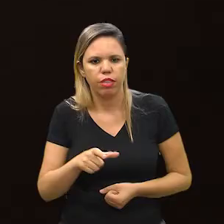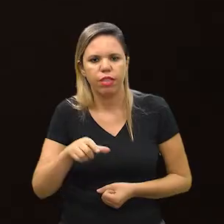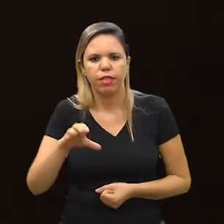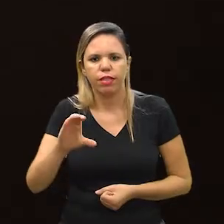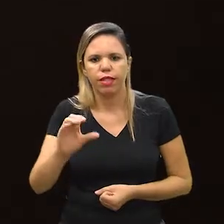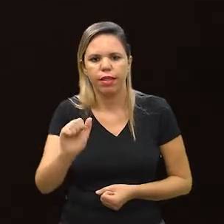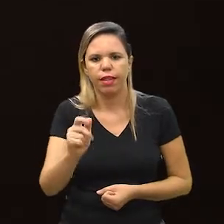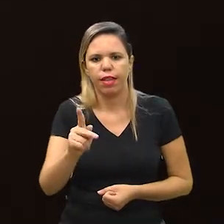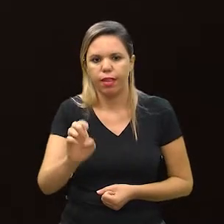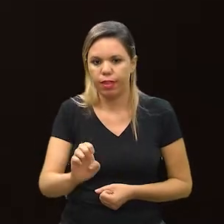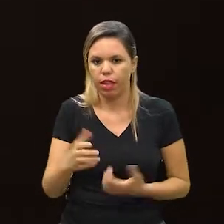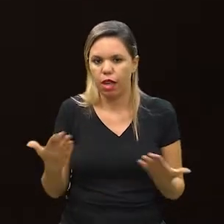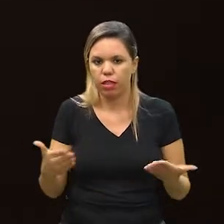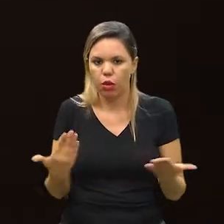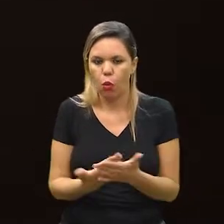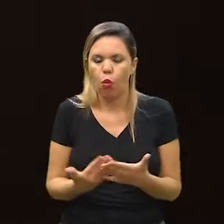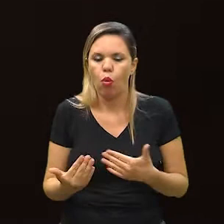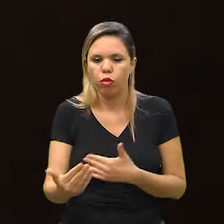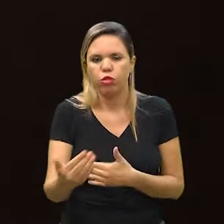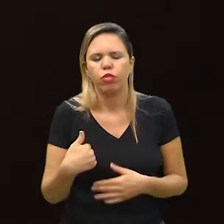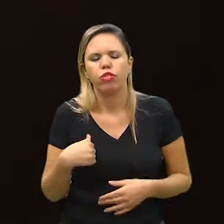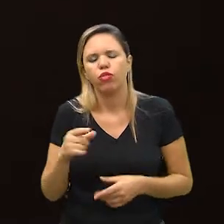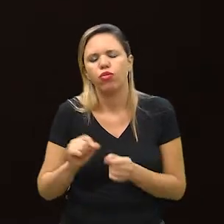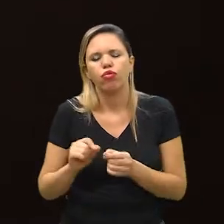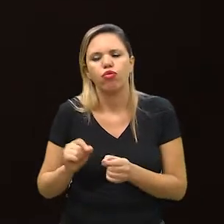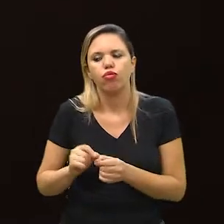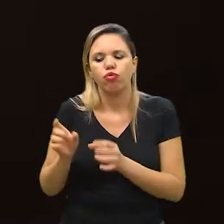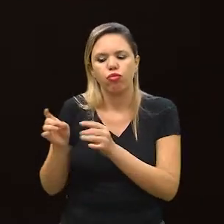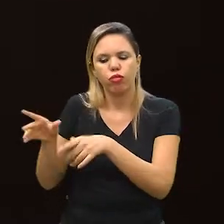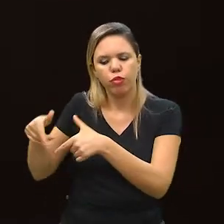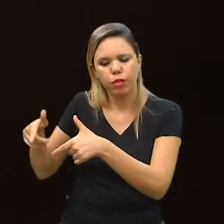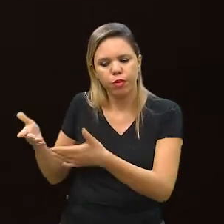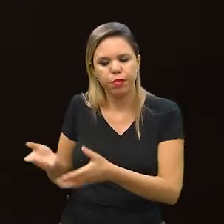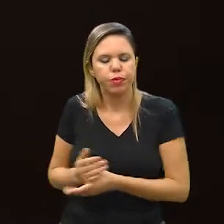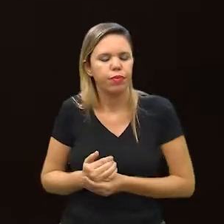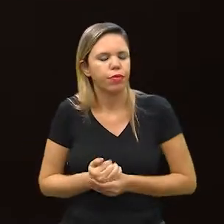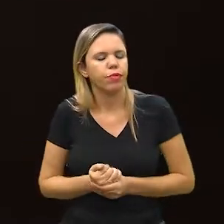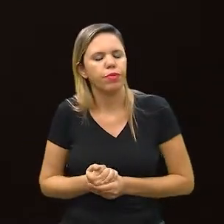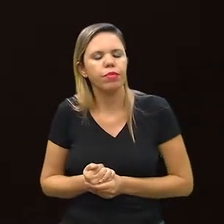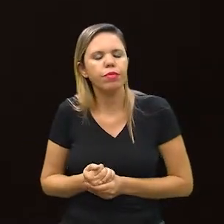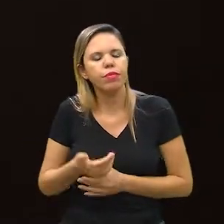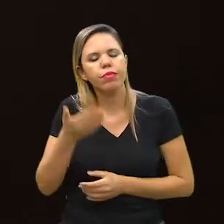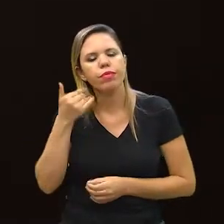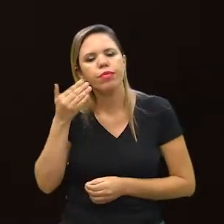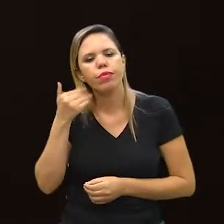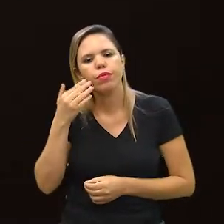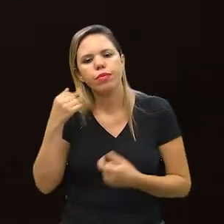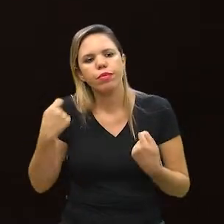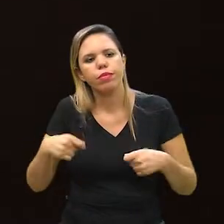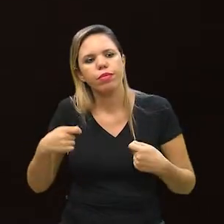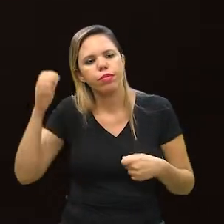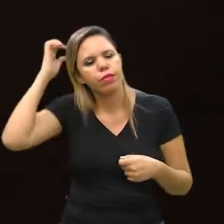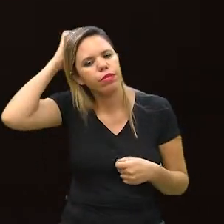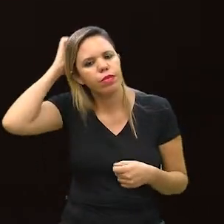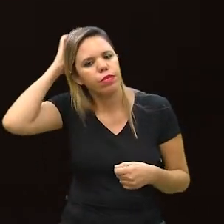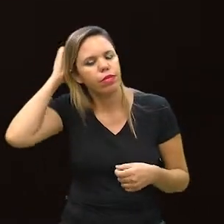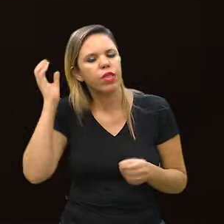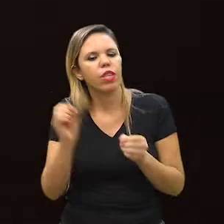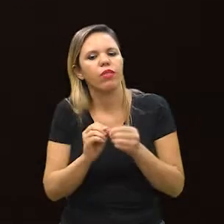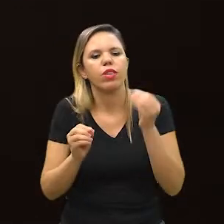hoje. Mas como foi isso? Você tinha saído do trabalho, aproveitou essa necessidade e fez dela